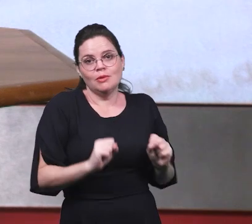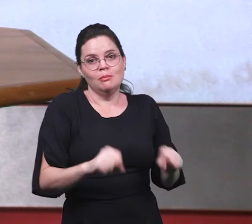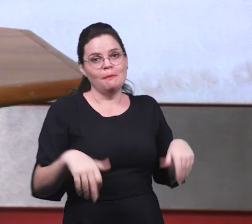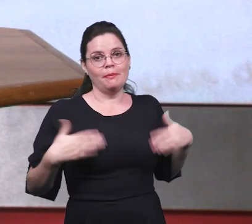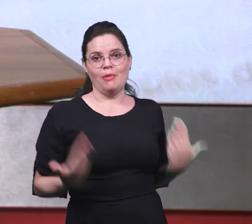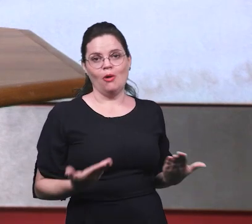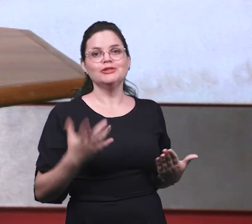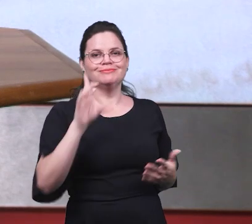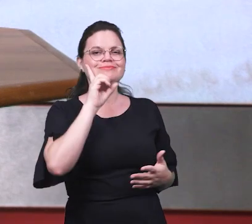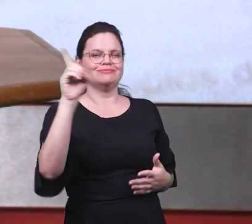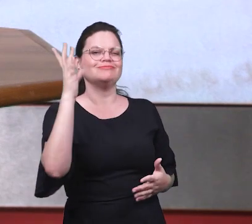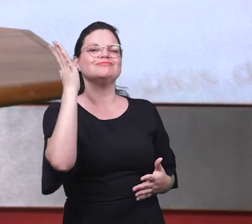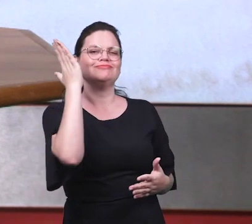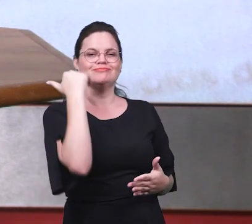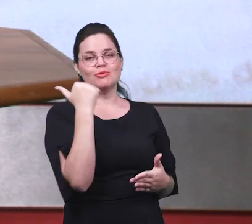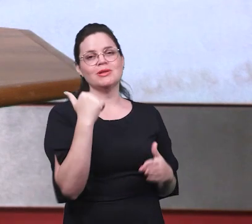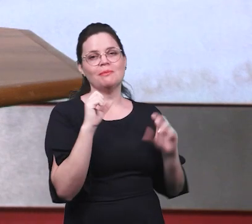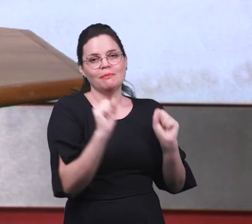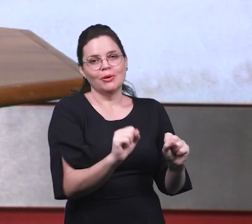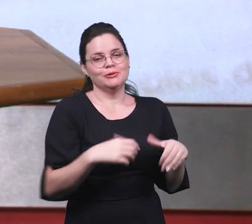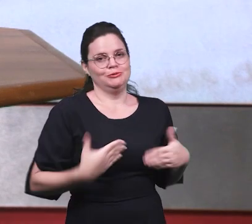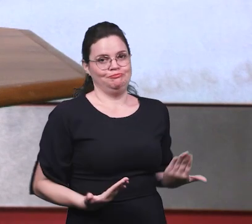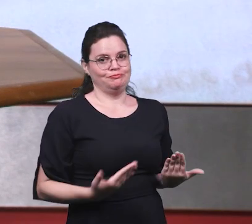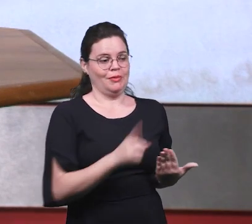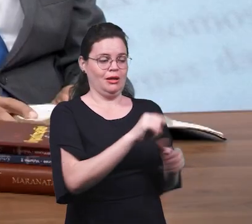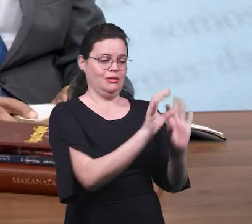mal em lugar do bem.